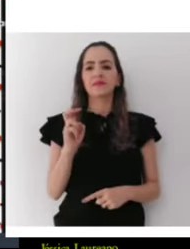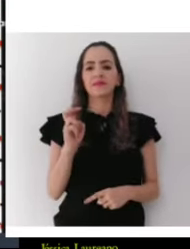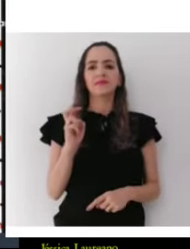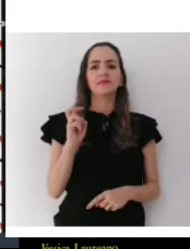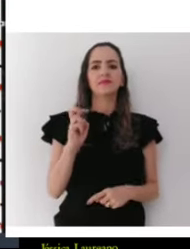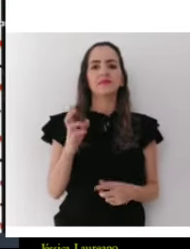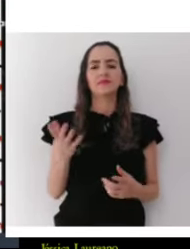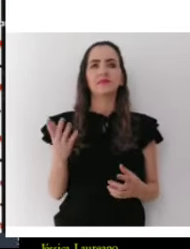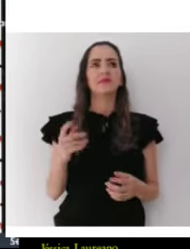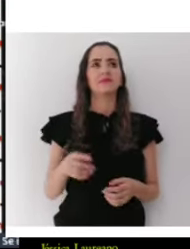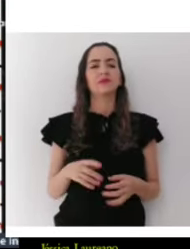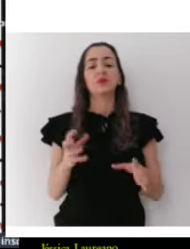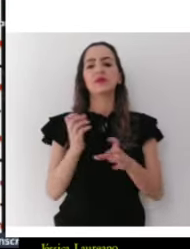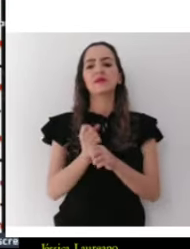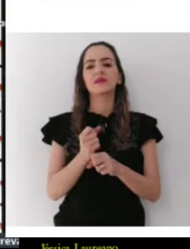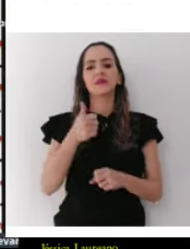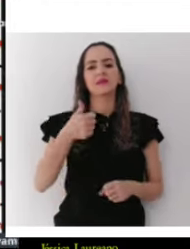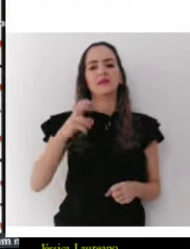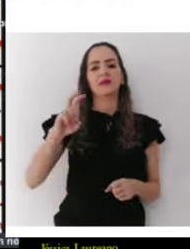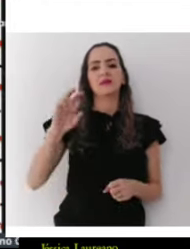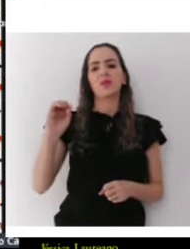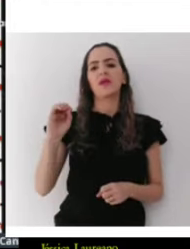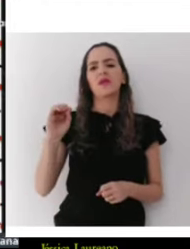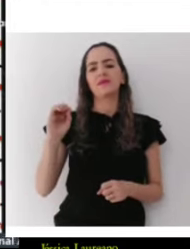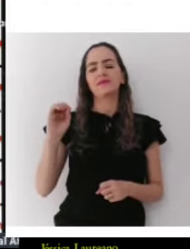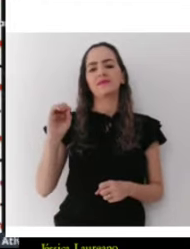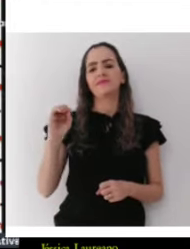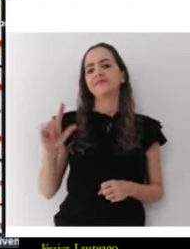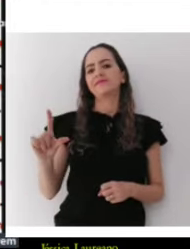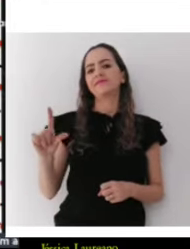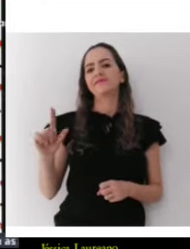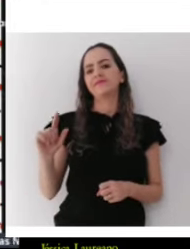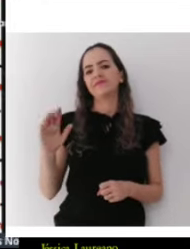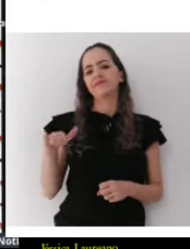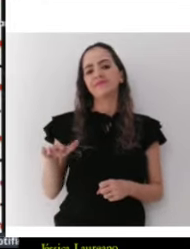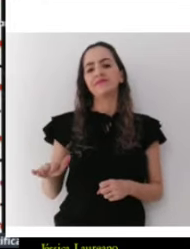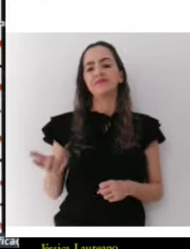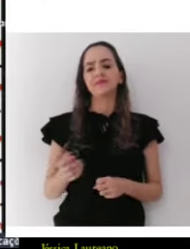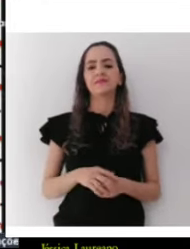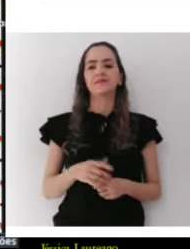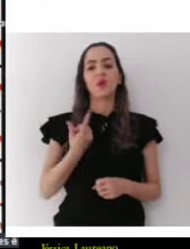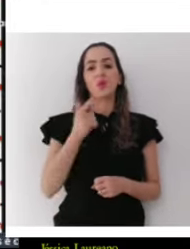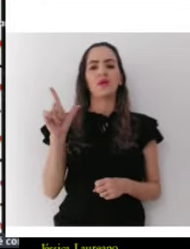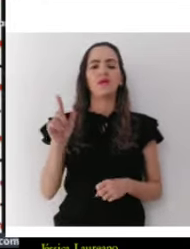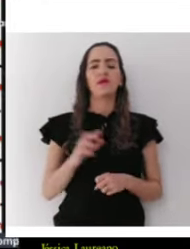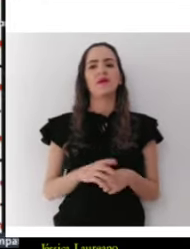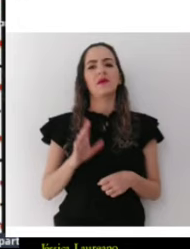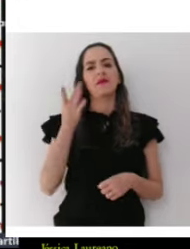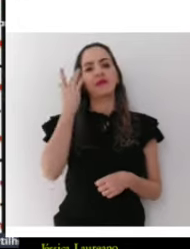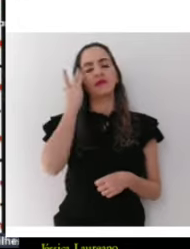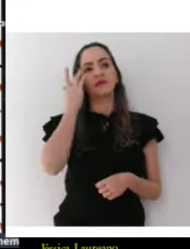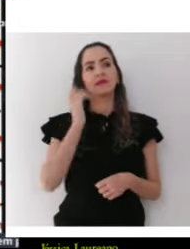150 horas, ou 150 litros. Tá longe ainda. Aí eu chego e chuto de novo. Eu acho que eu vou botar aí mais 25